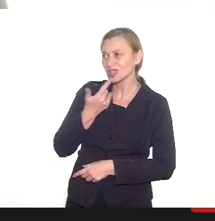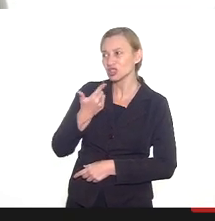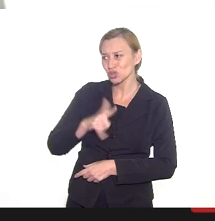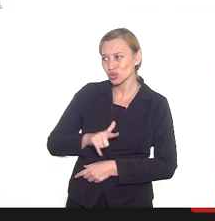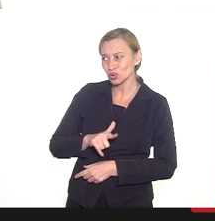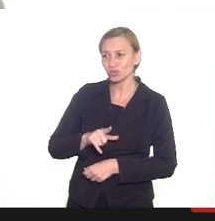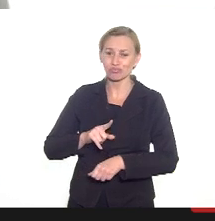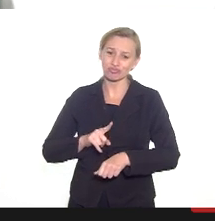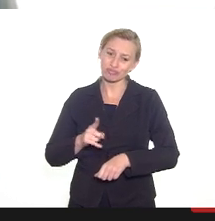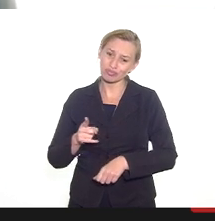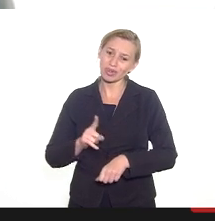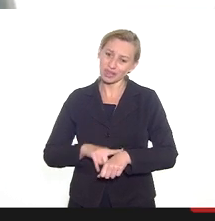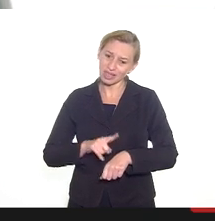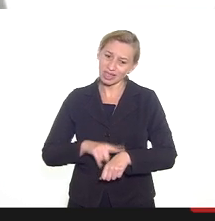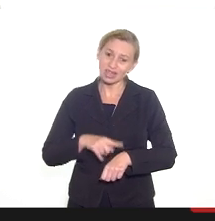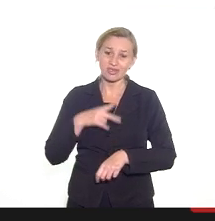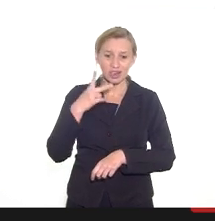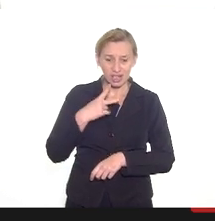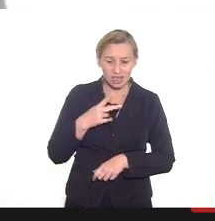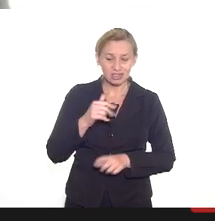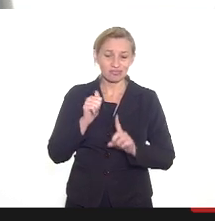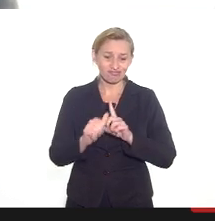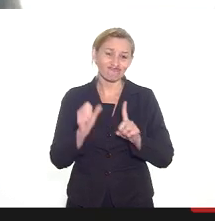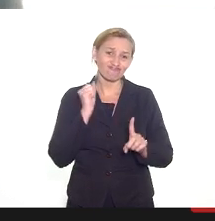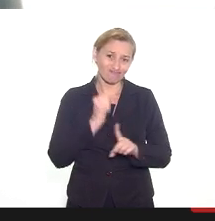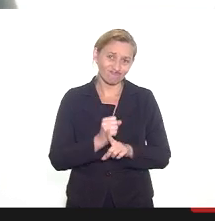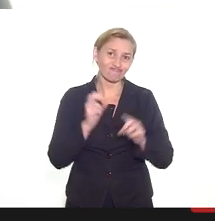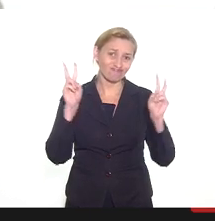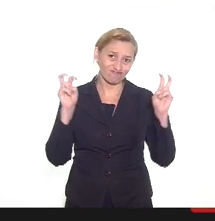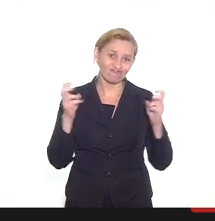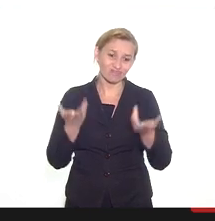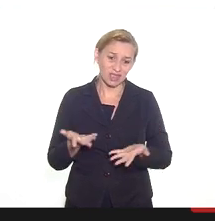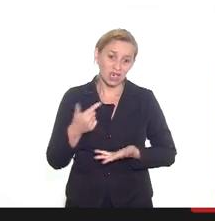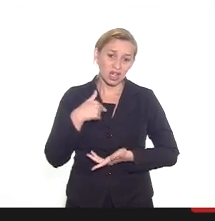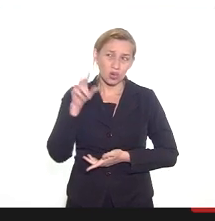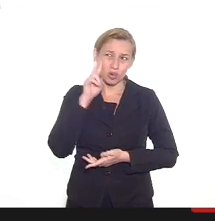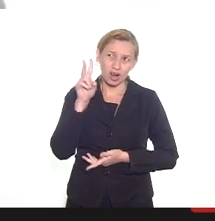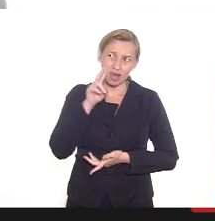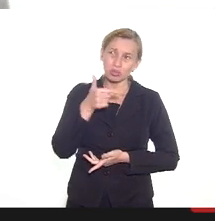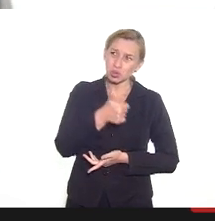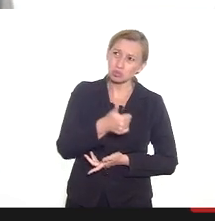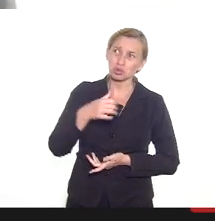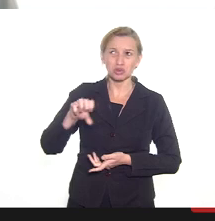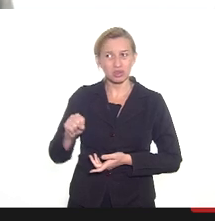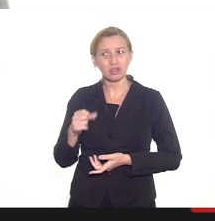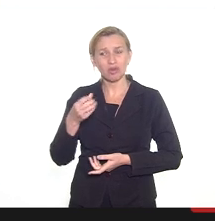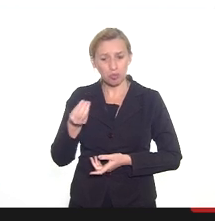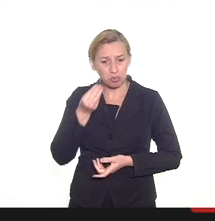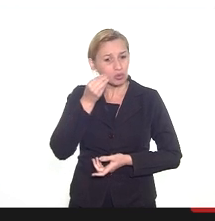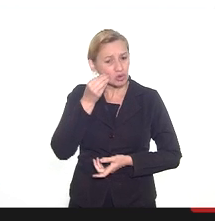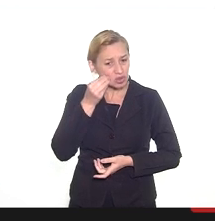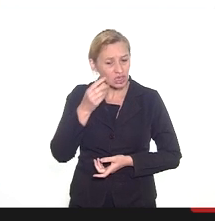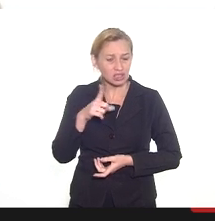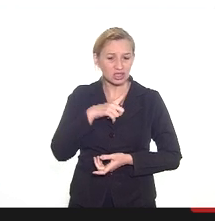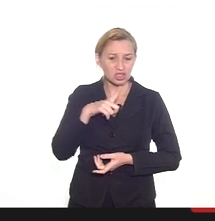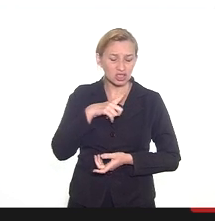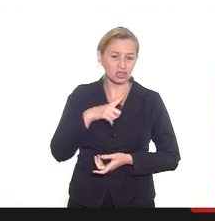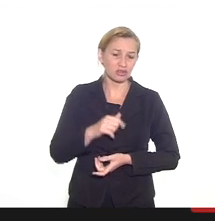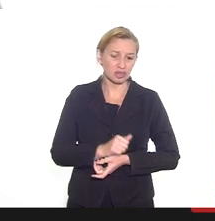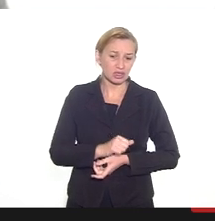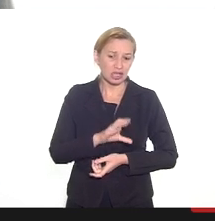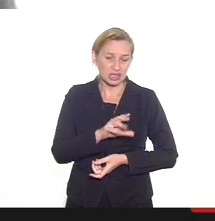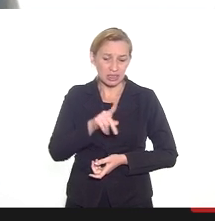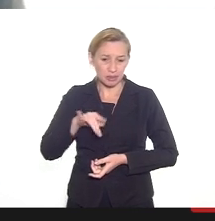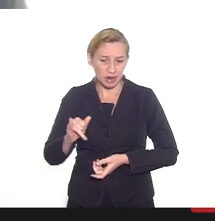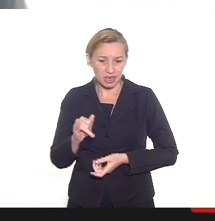esteja aqui tratando de feminicídio. Né? Eu me lembro que em 2018 eu tive a oportunidade de contribuir para a CPI